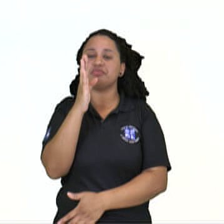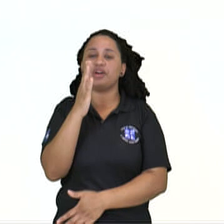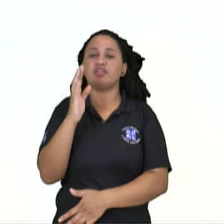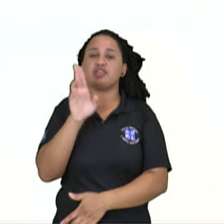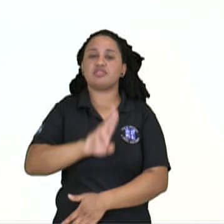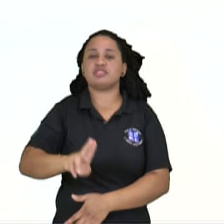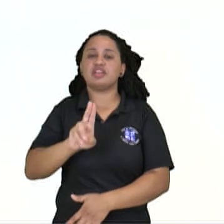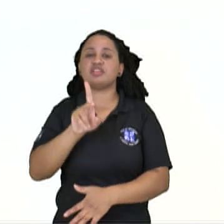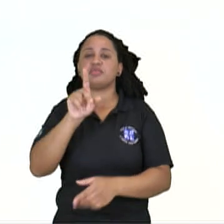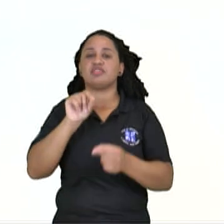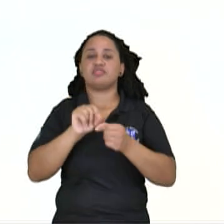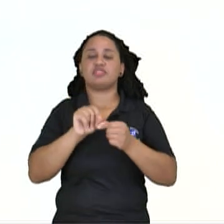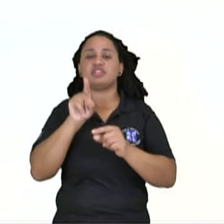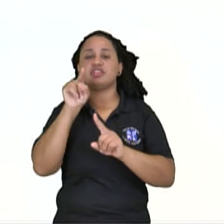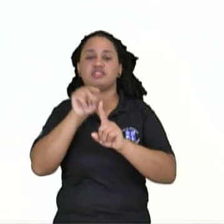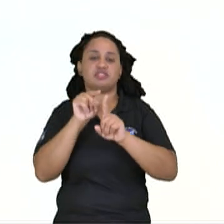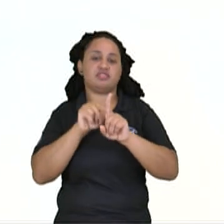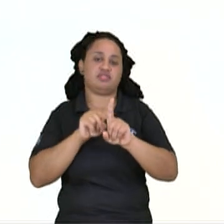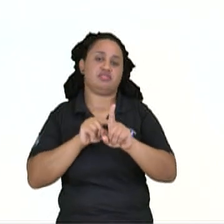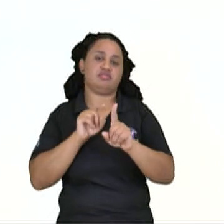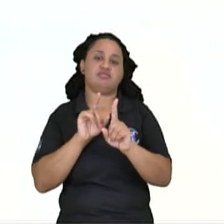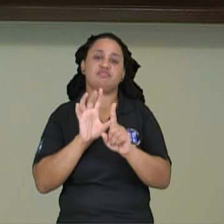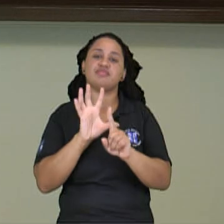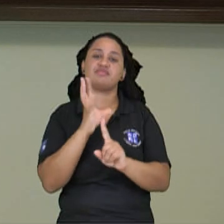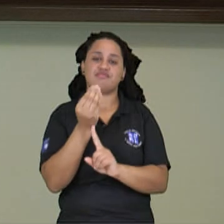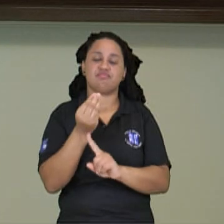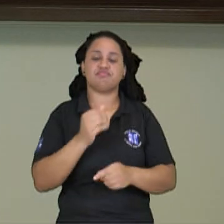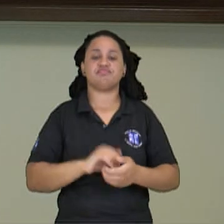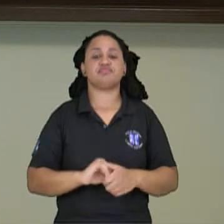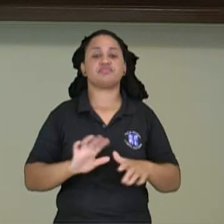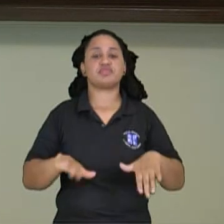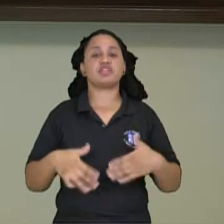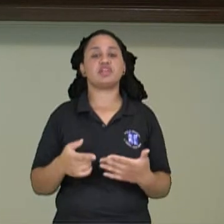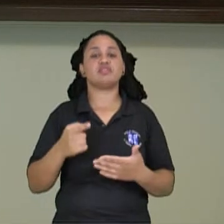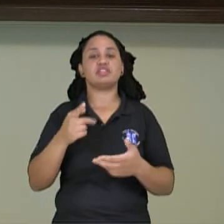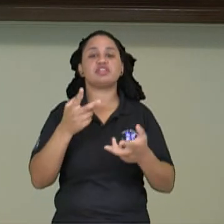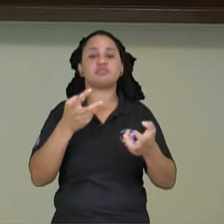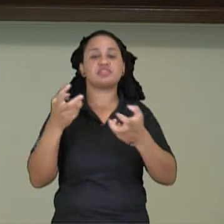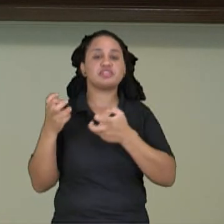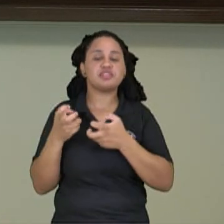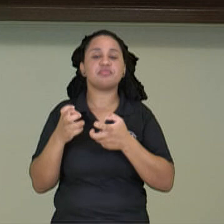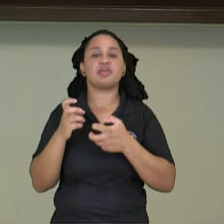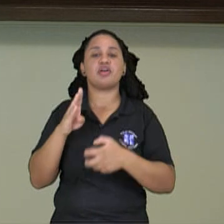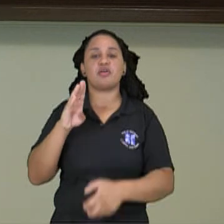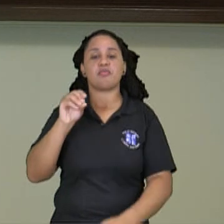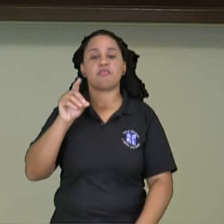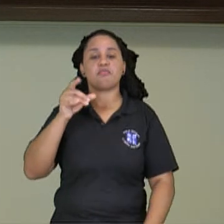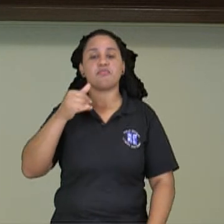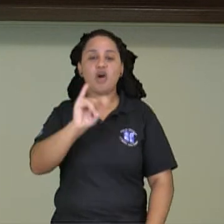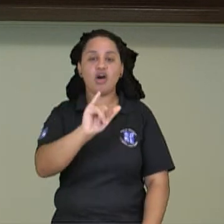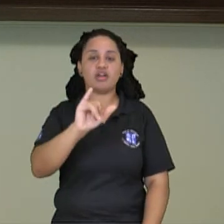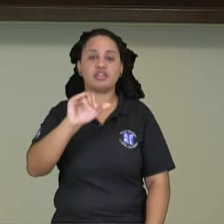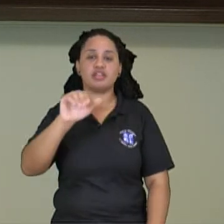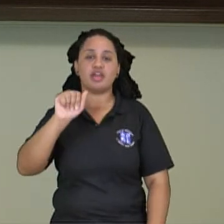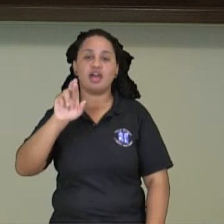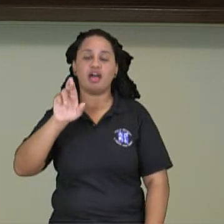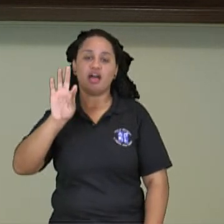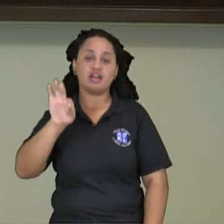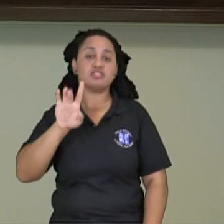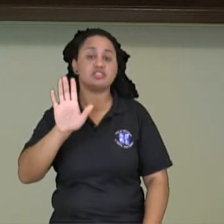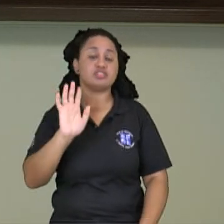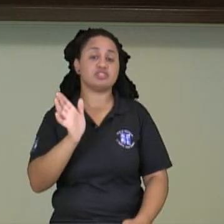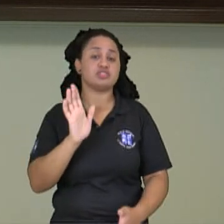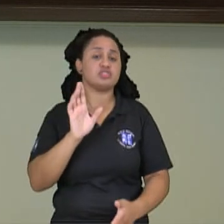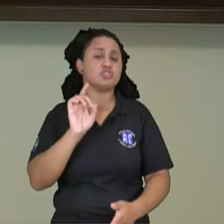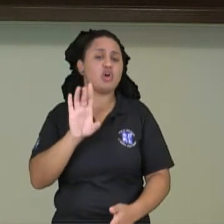para esse tipo de expressão artística. Então, você viu que esse termo body art, ele só começou a ser usado